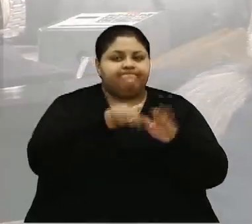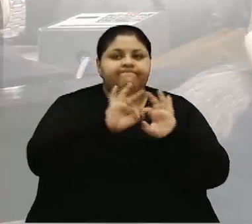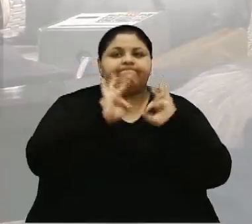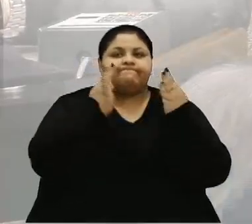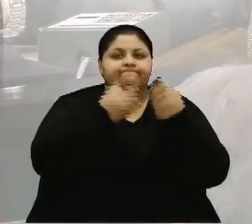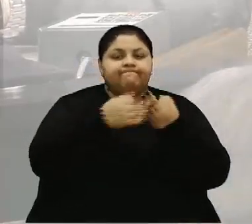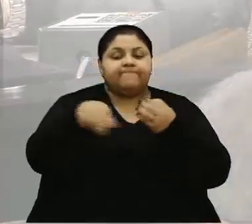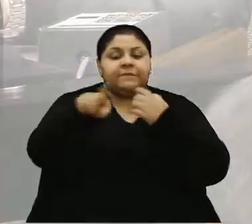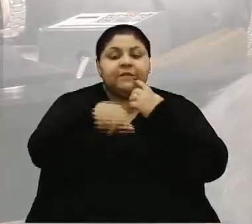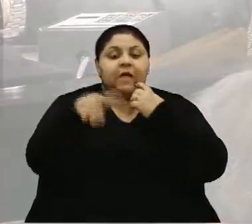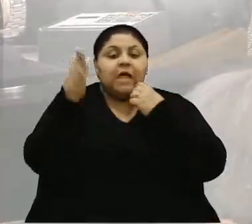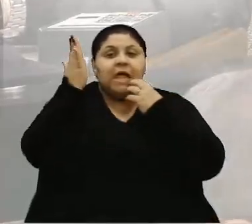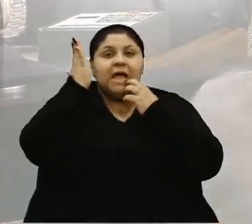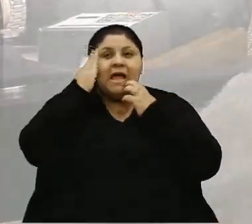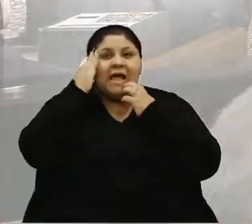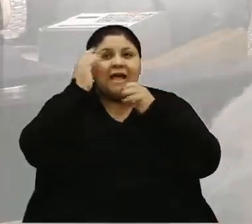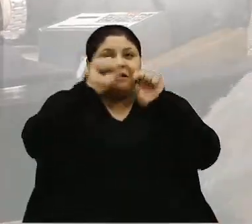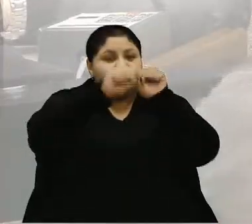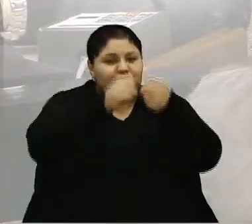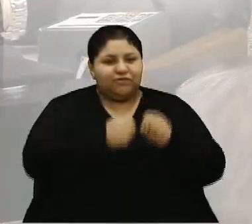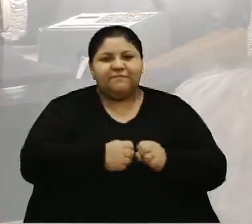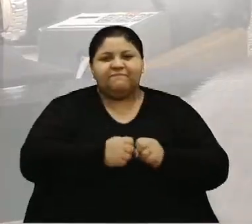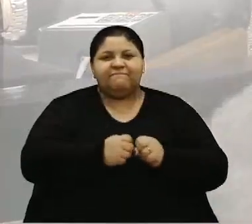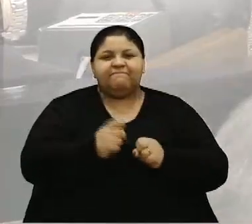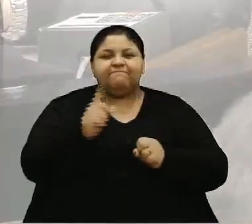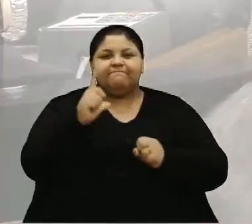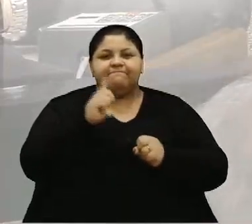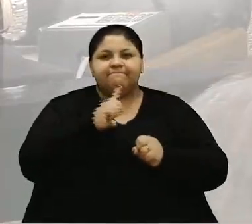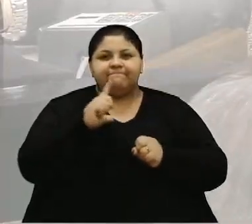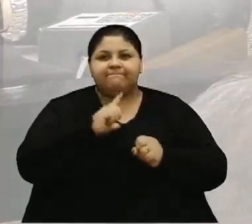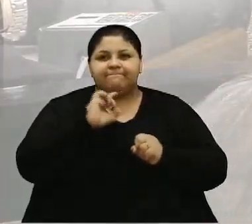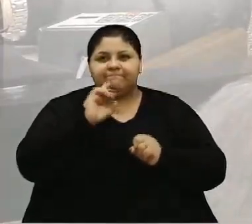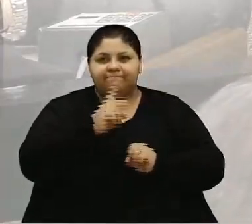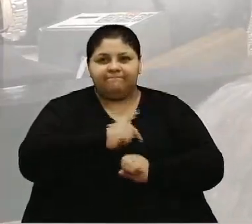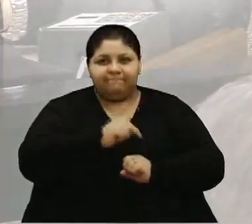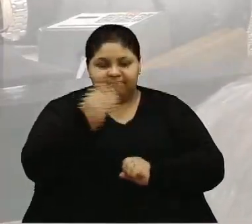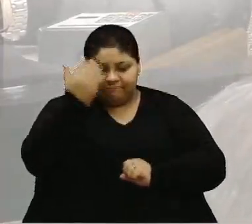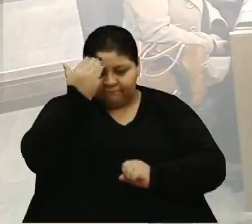porque a gente sabe a destruição que tem causado. Era isso, senhor presidente. Muito obrigado.